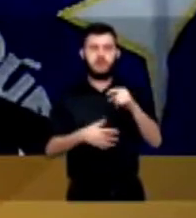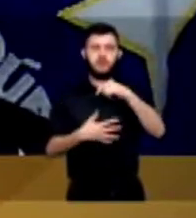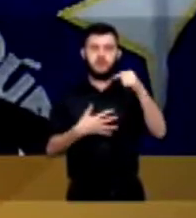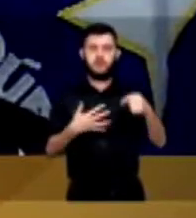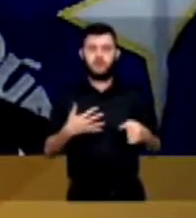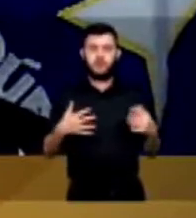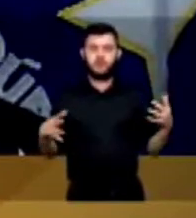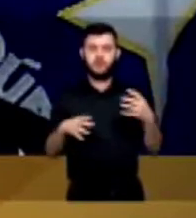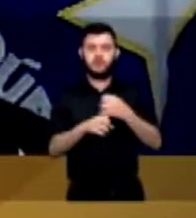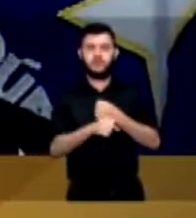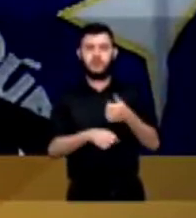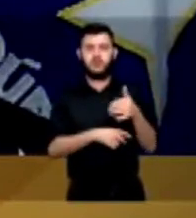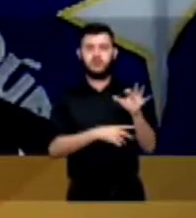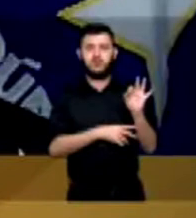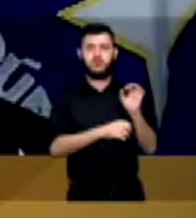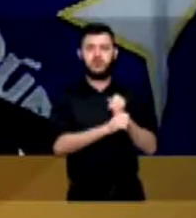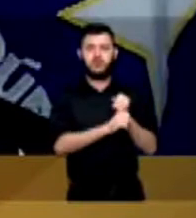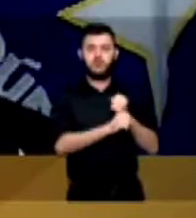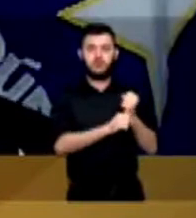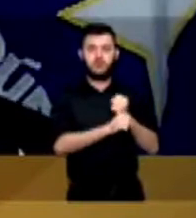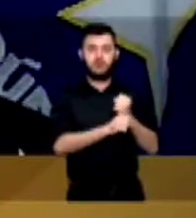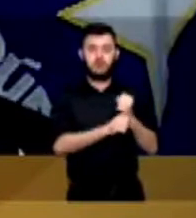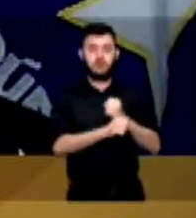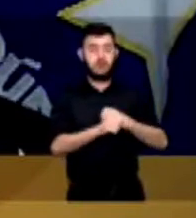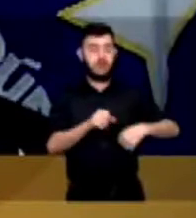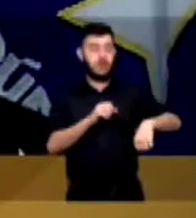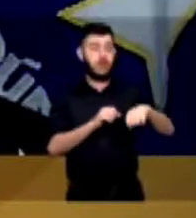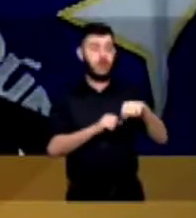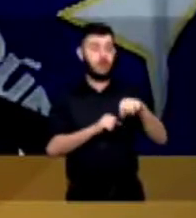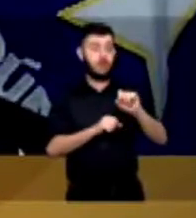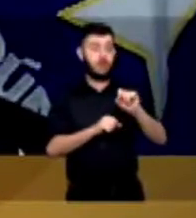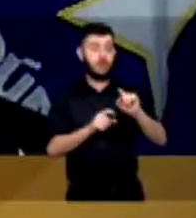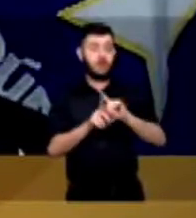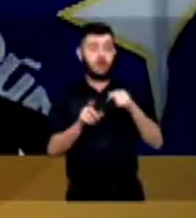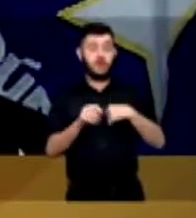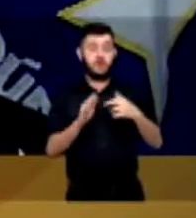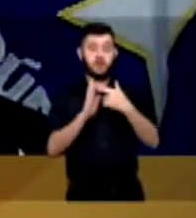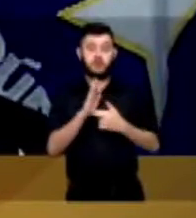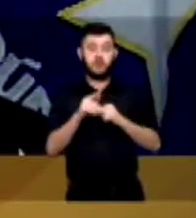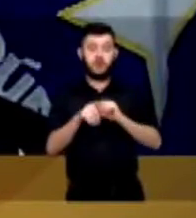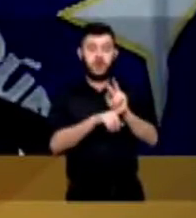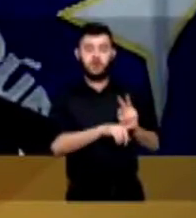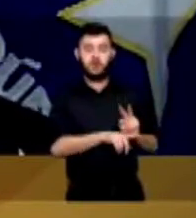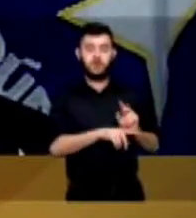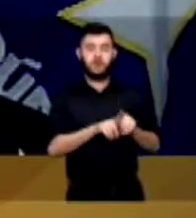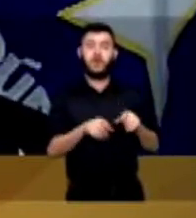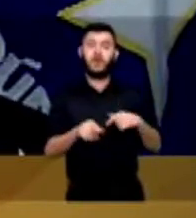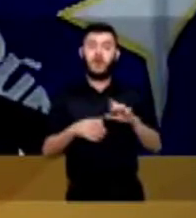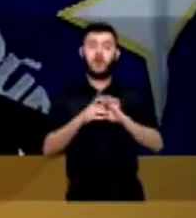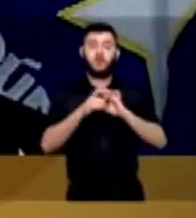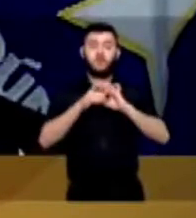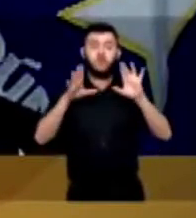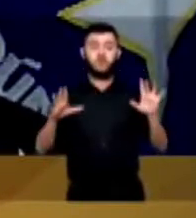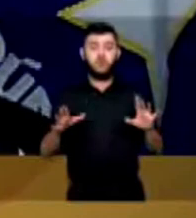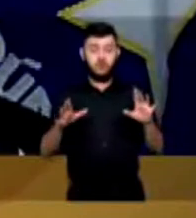10 anos de vigência da medida cautelar, autoriza data vênia a conclusão